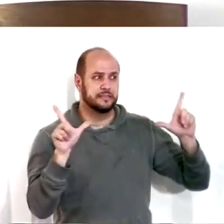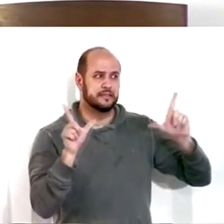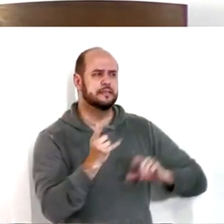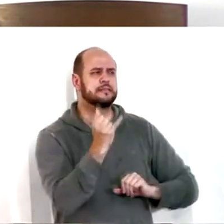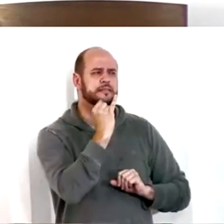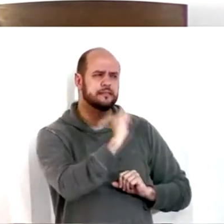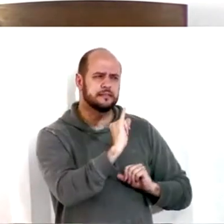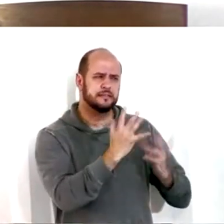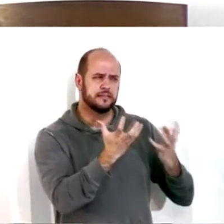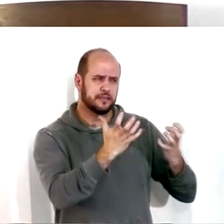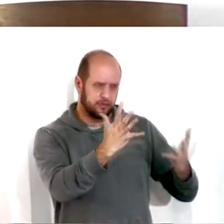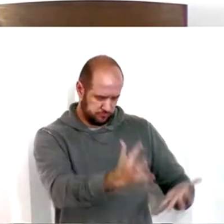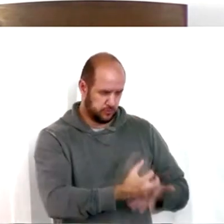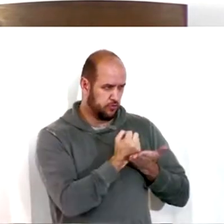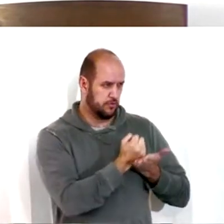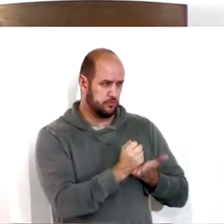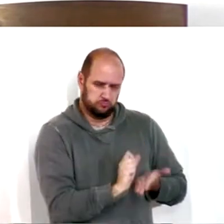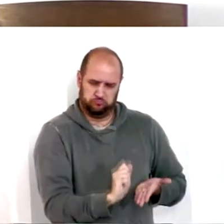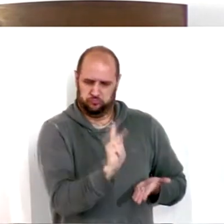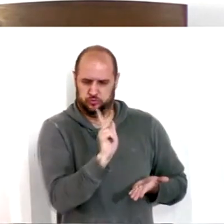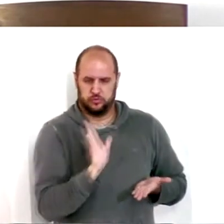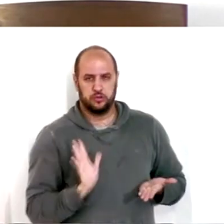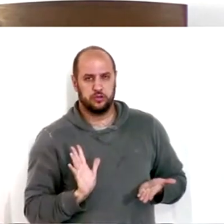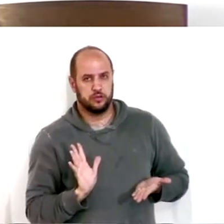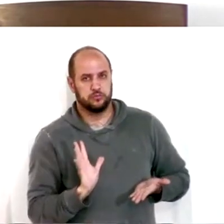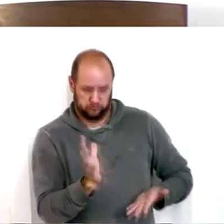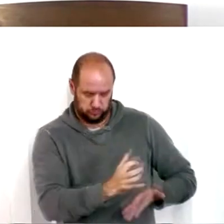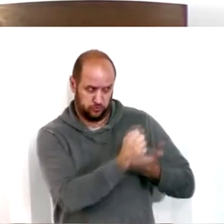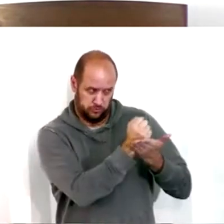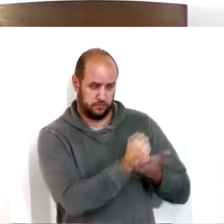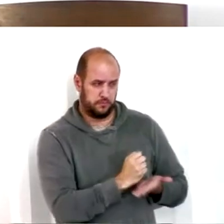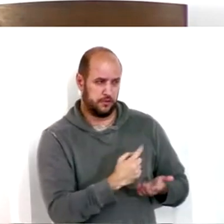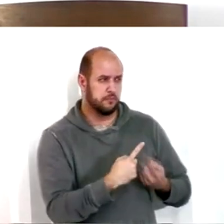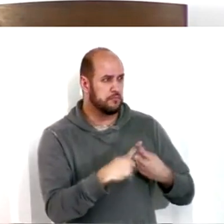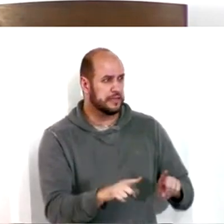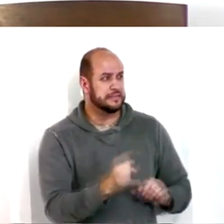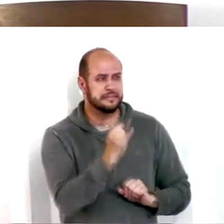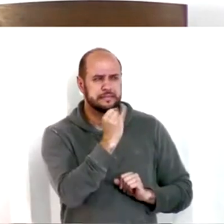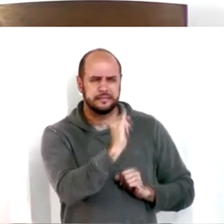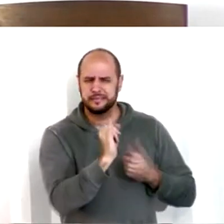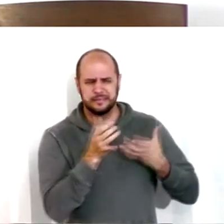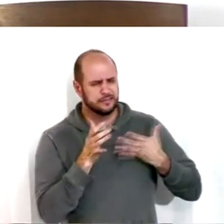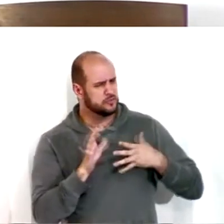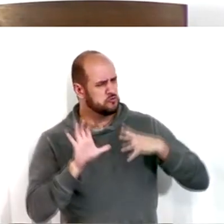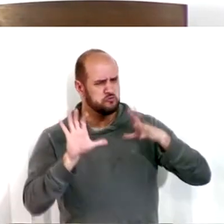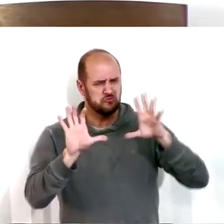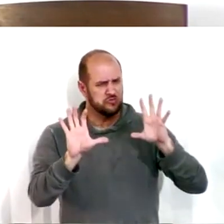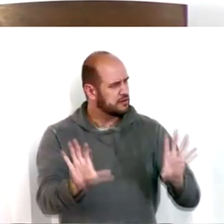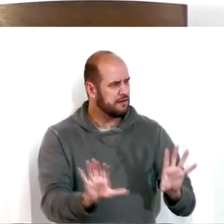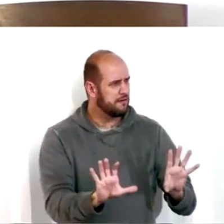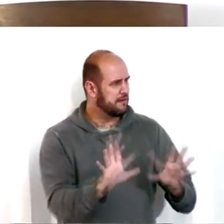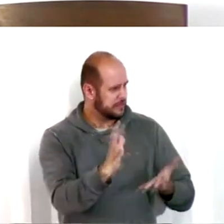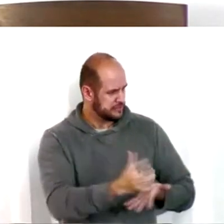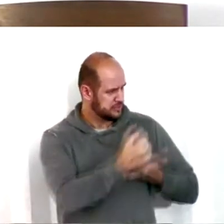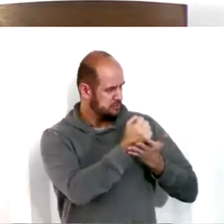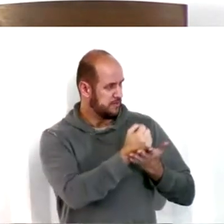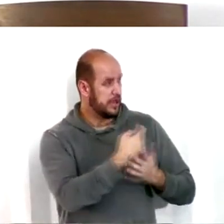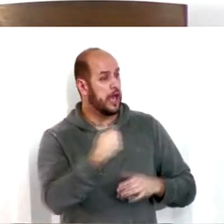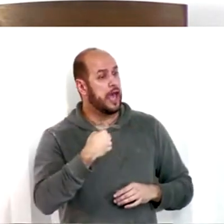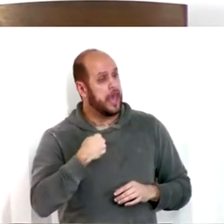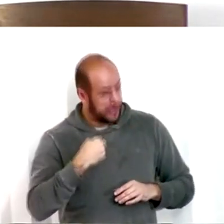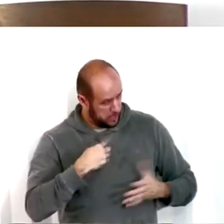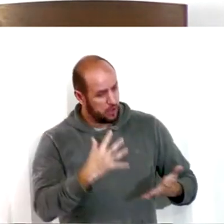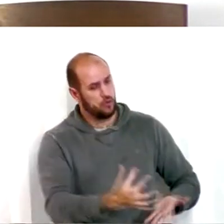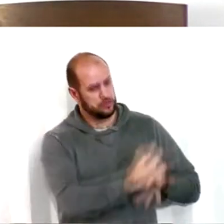quiser resgatar, bem está, que te resgate. Porém, se não lhe apraz resgatar-te,